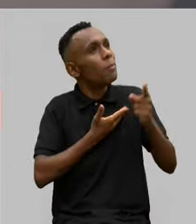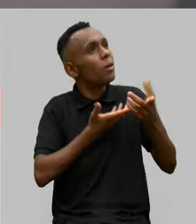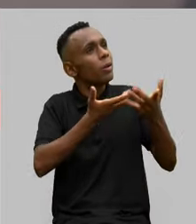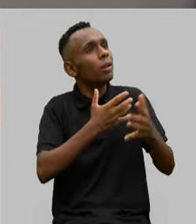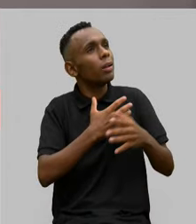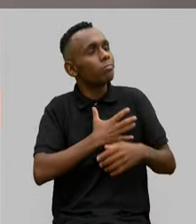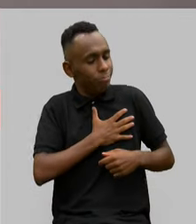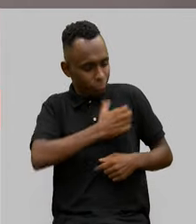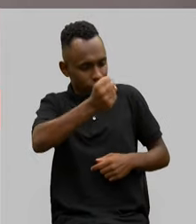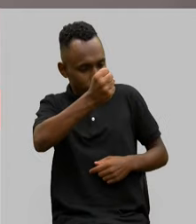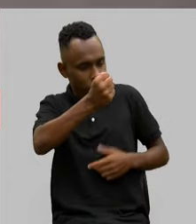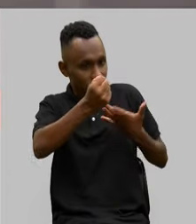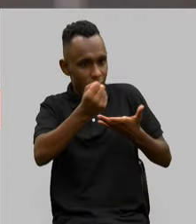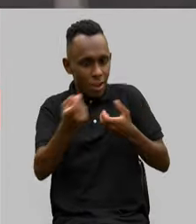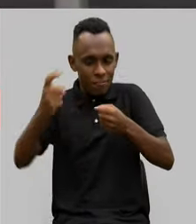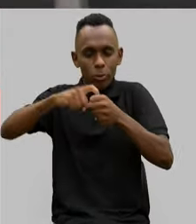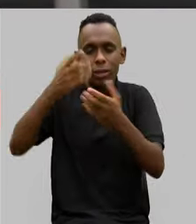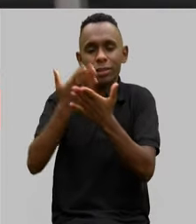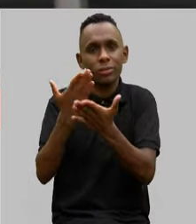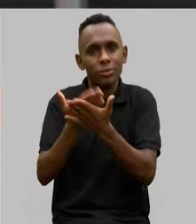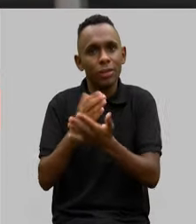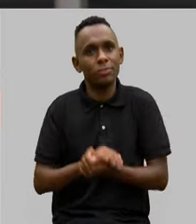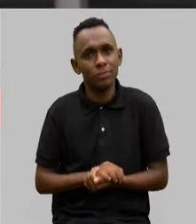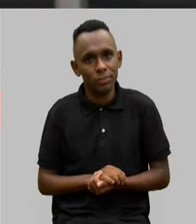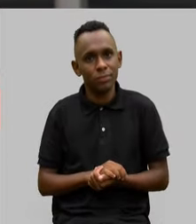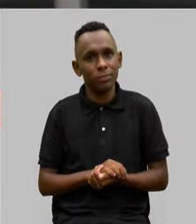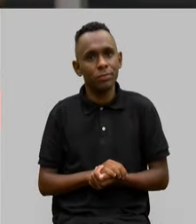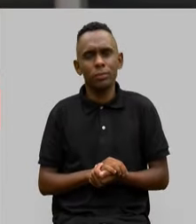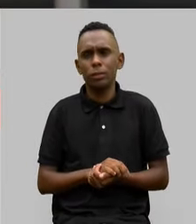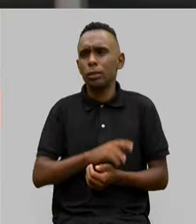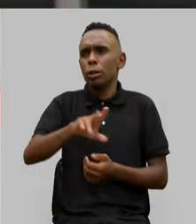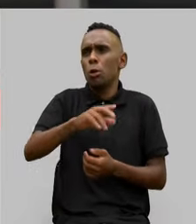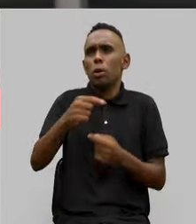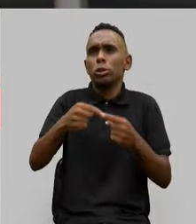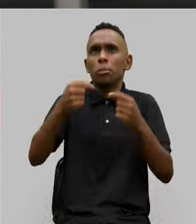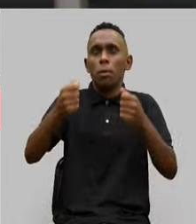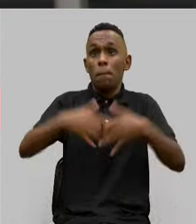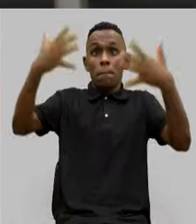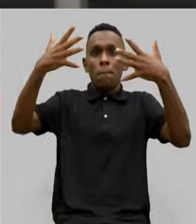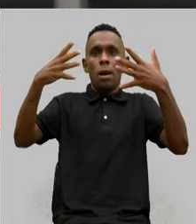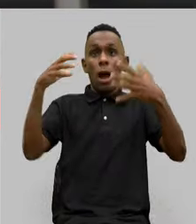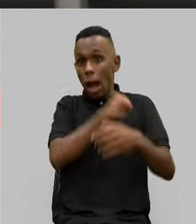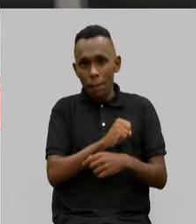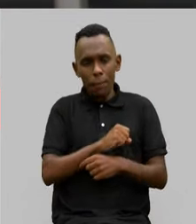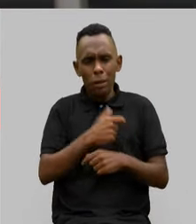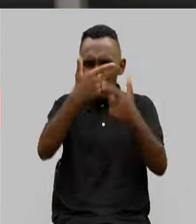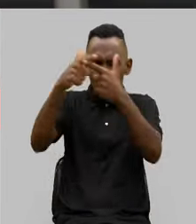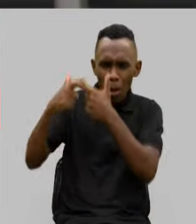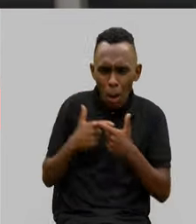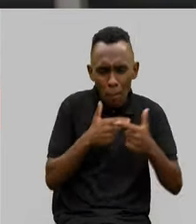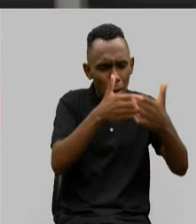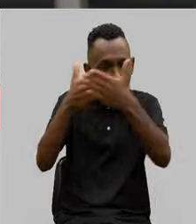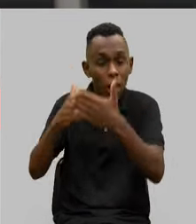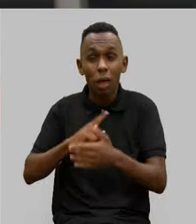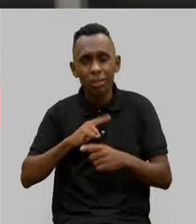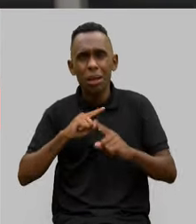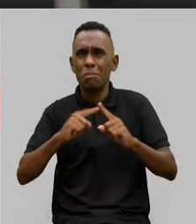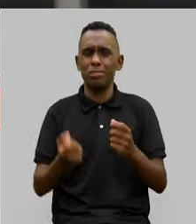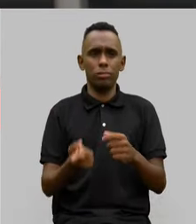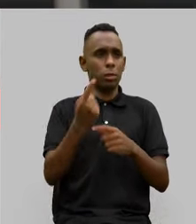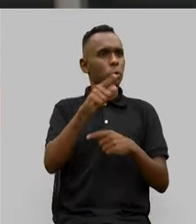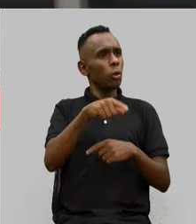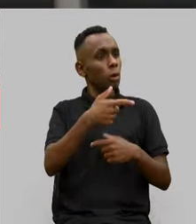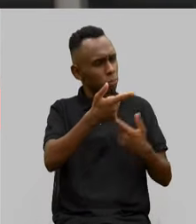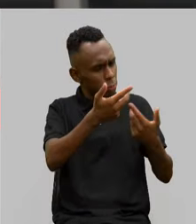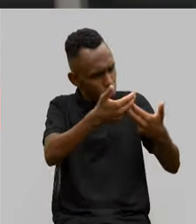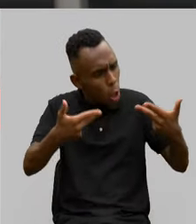suicidar agora quer voltar a estudar não é como uma lâmpada mágica nós temos problemas demais mas é ridículo ignorar a